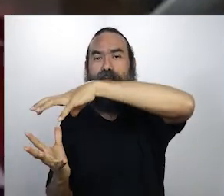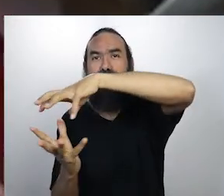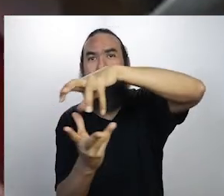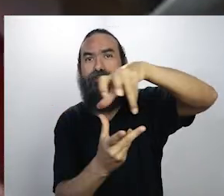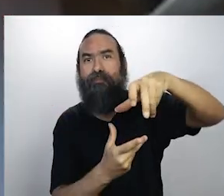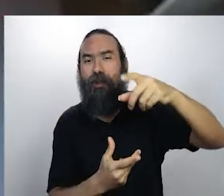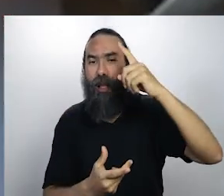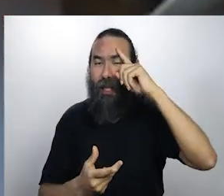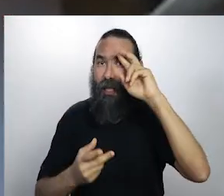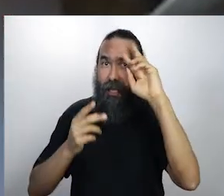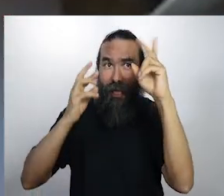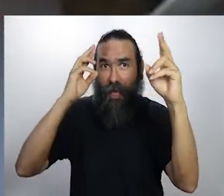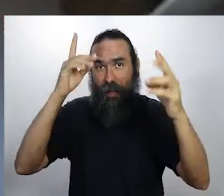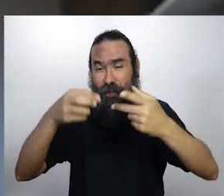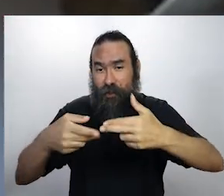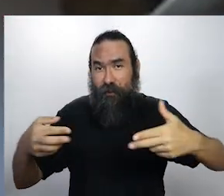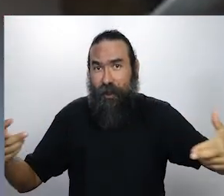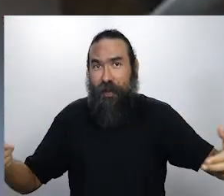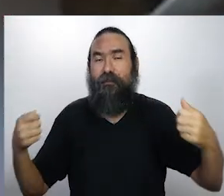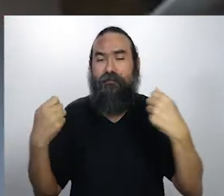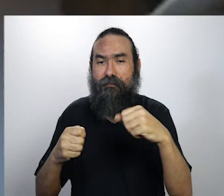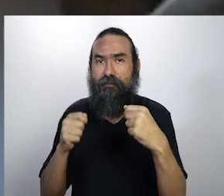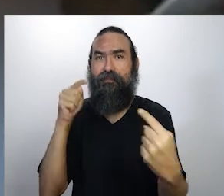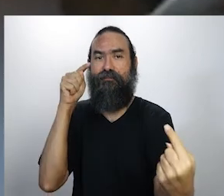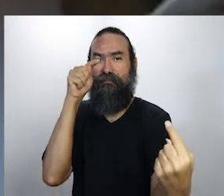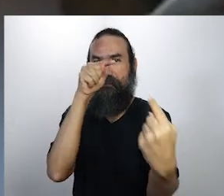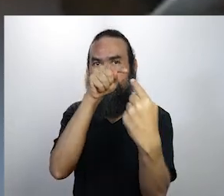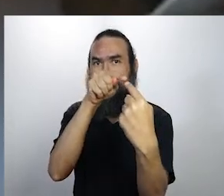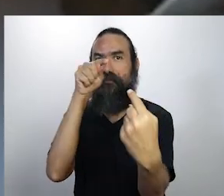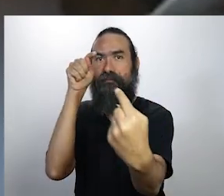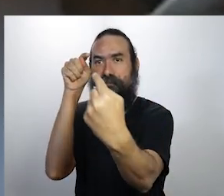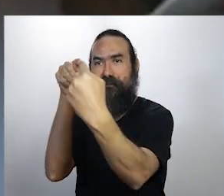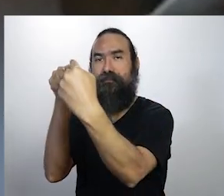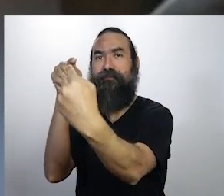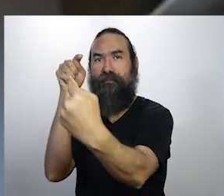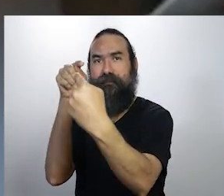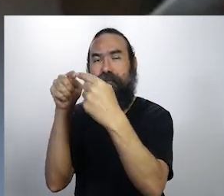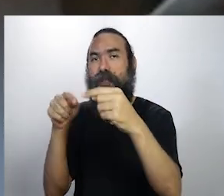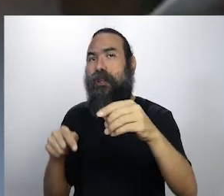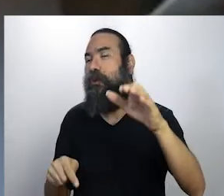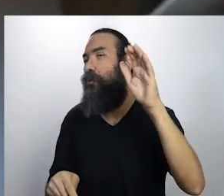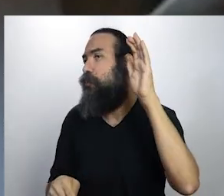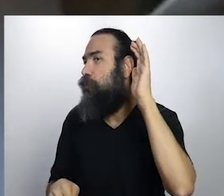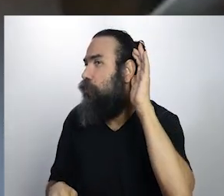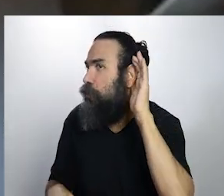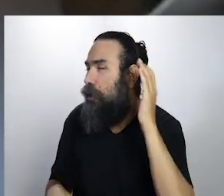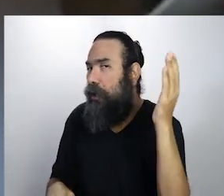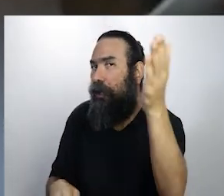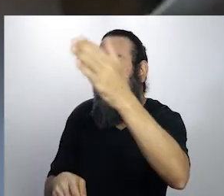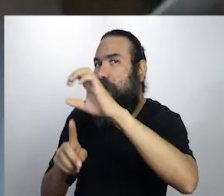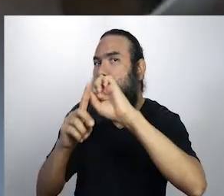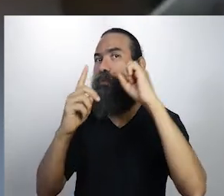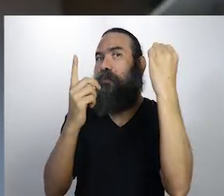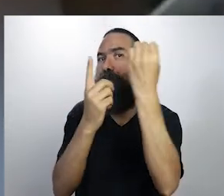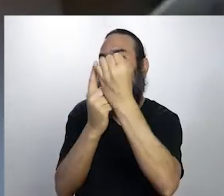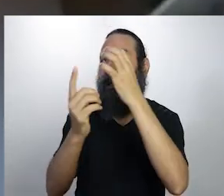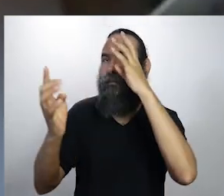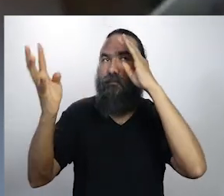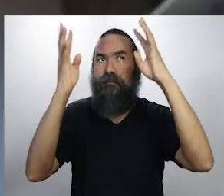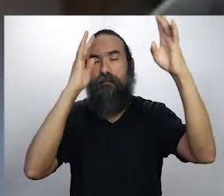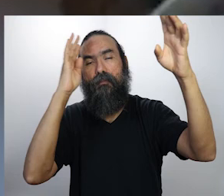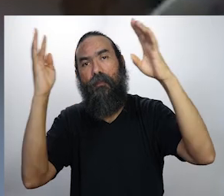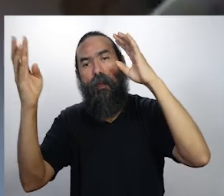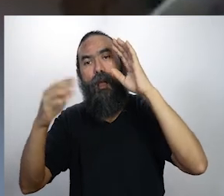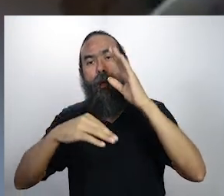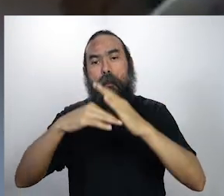horizonte esse canal de escuta, a criação de canais de escuta, né, para que a gente possa seguir numa reflexão,